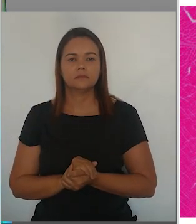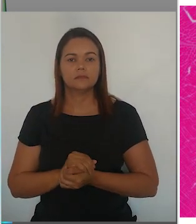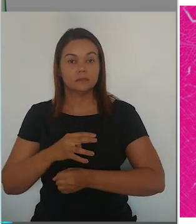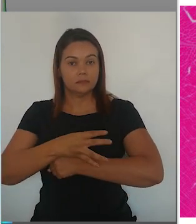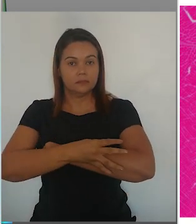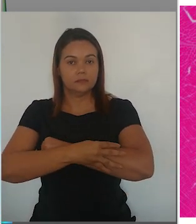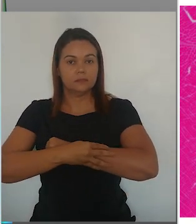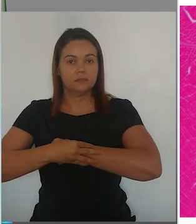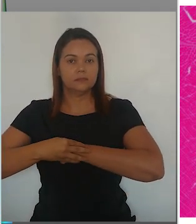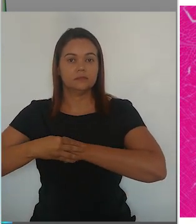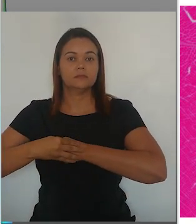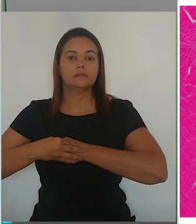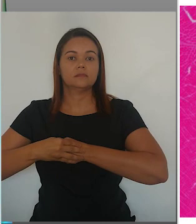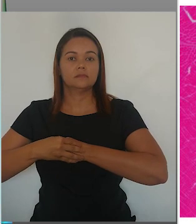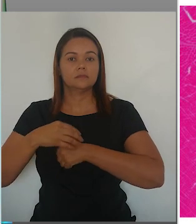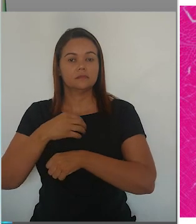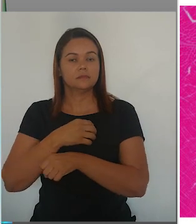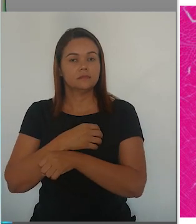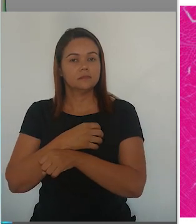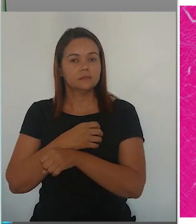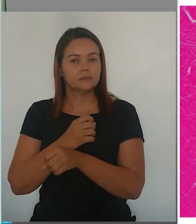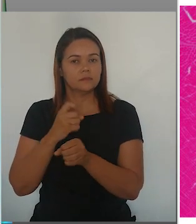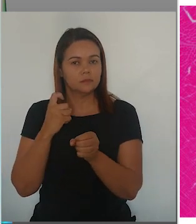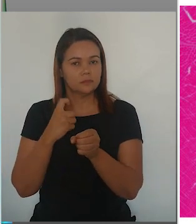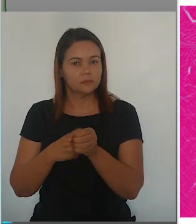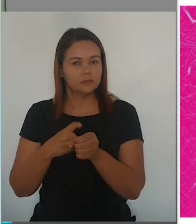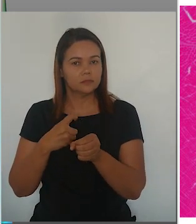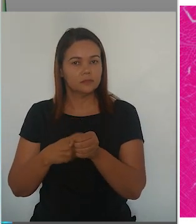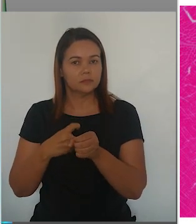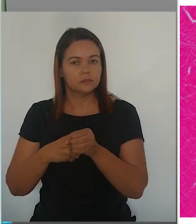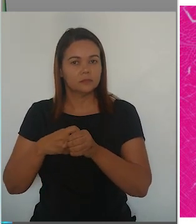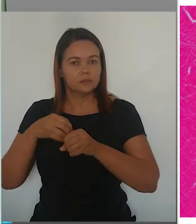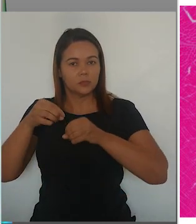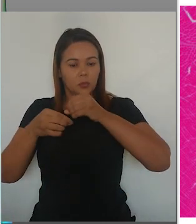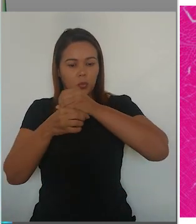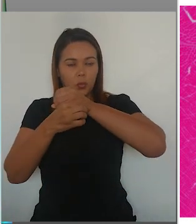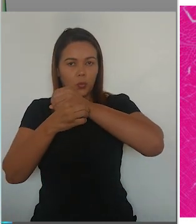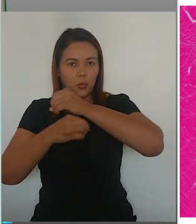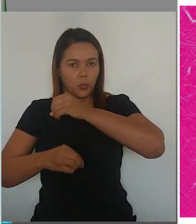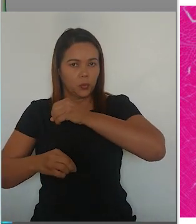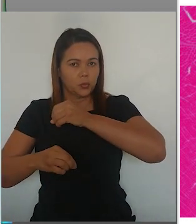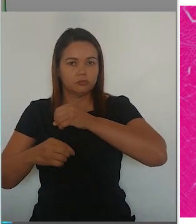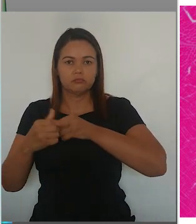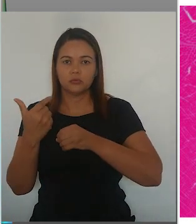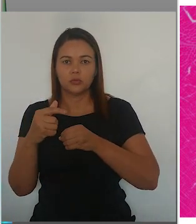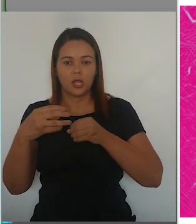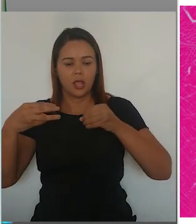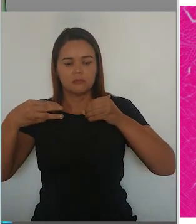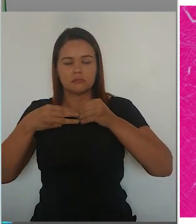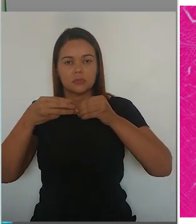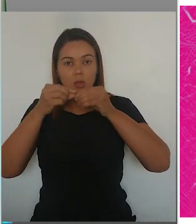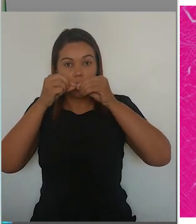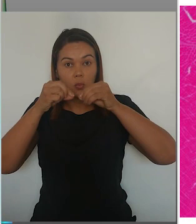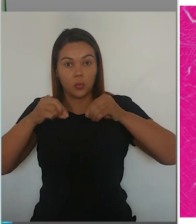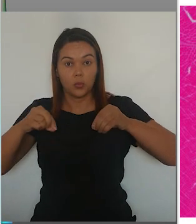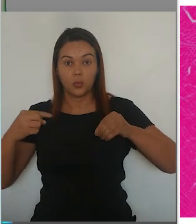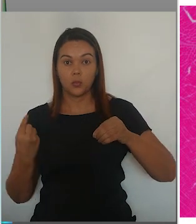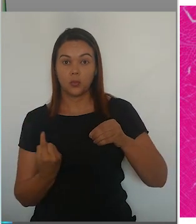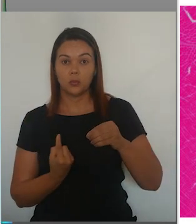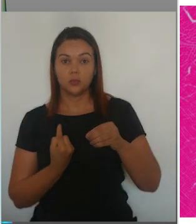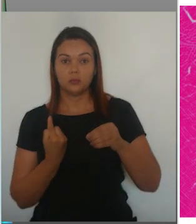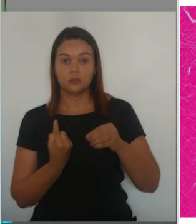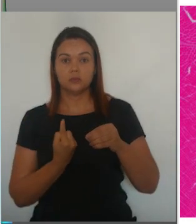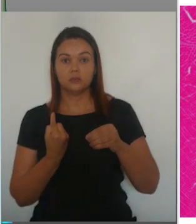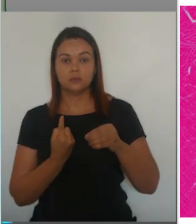As fibras musculares esqueléticas não são ramificadas, são células longas